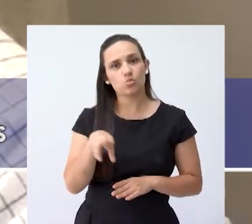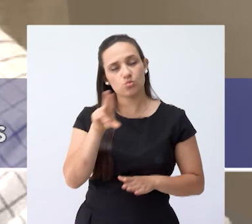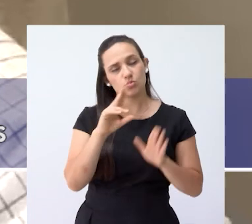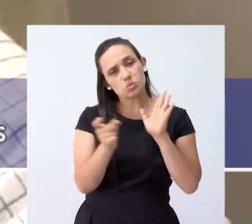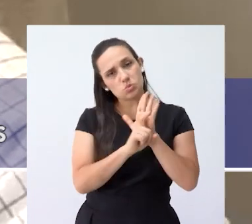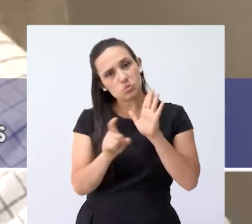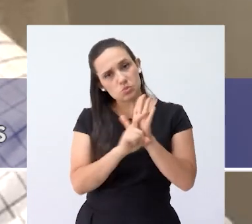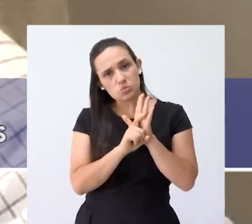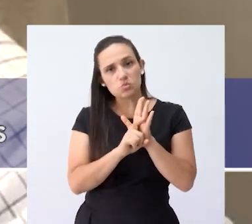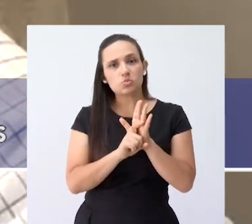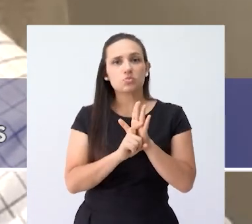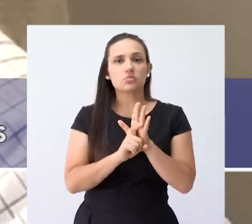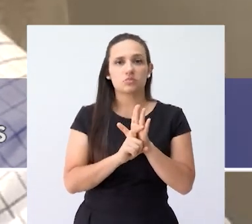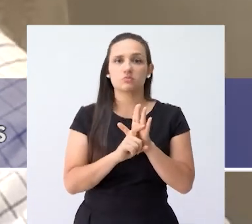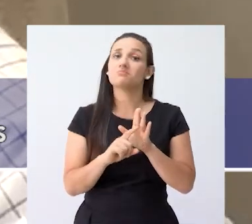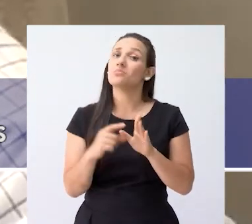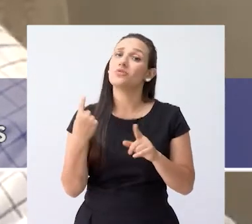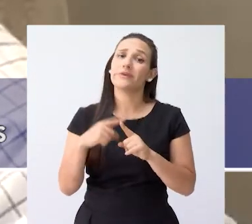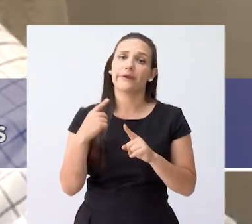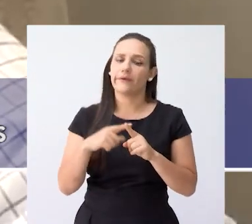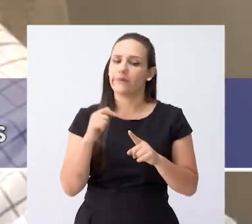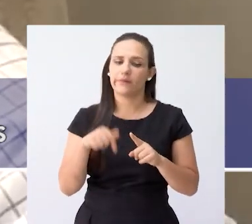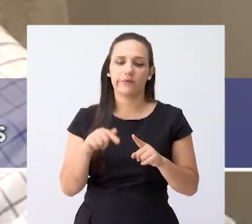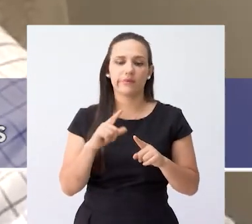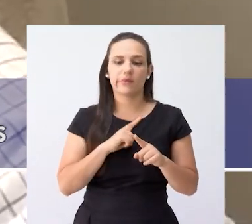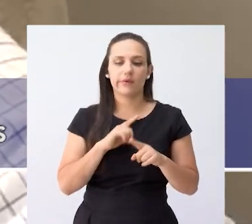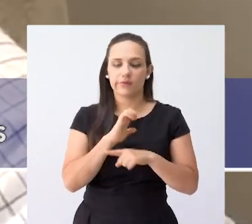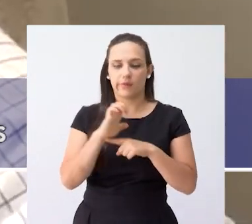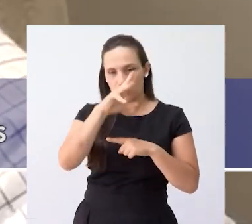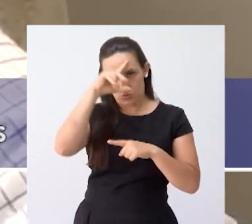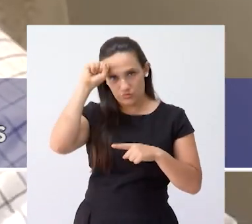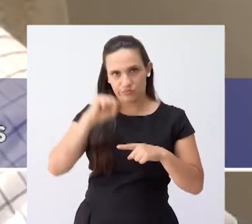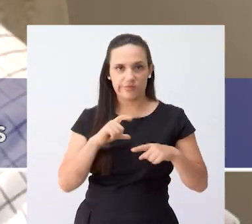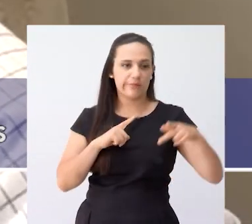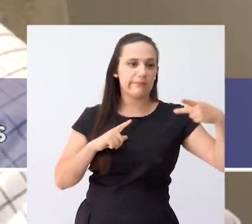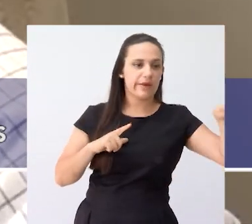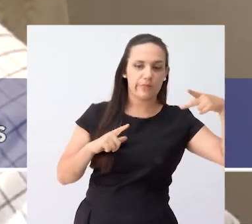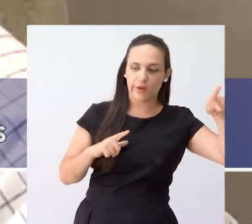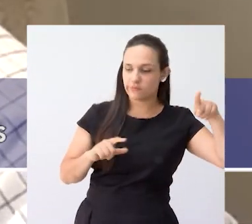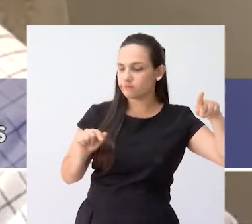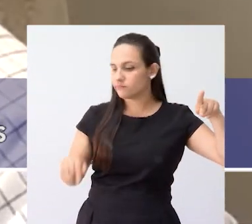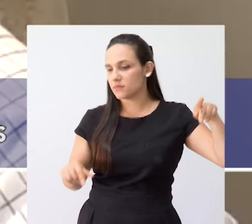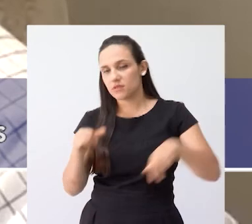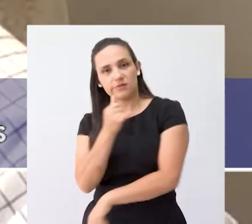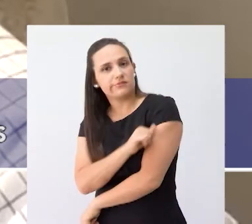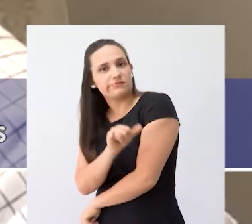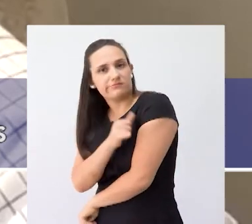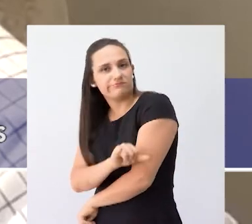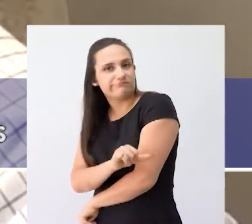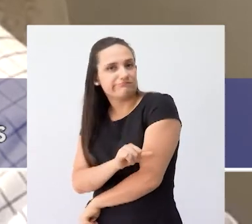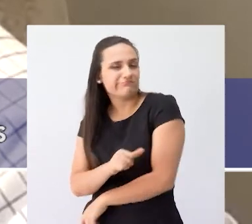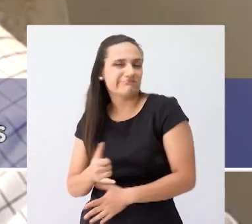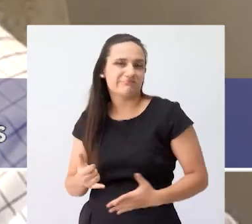Os usuários. Nós somos aqui um corredor, né, onde passa drogas,